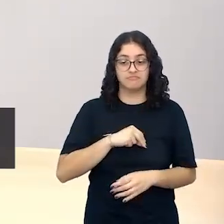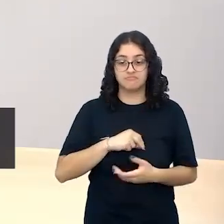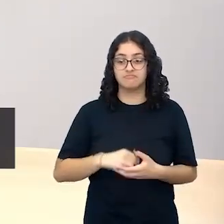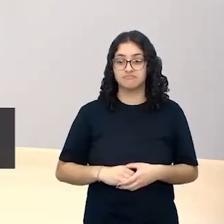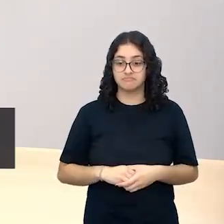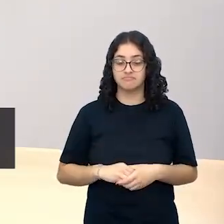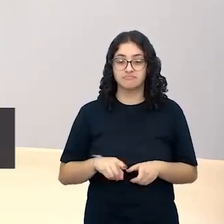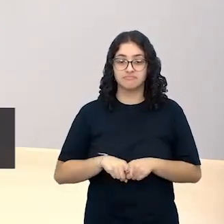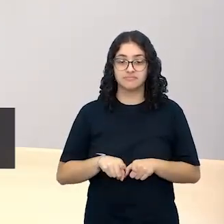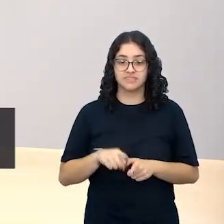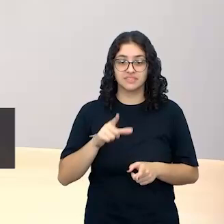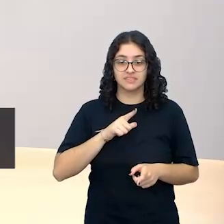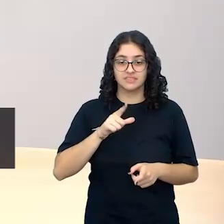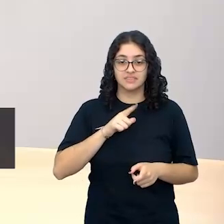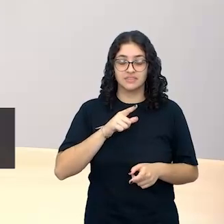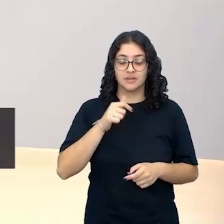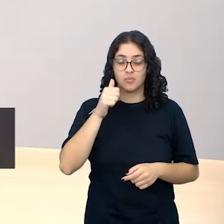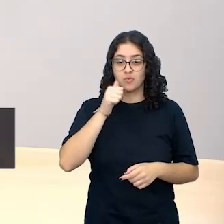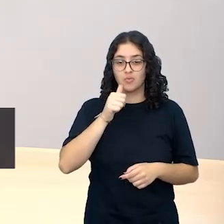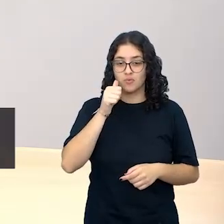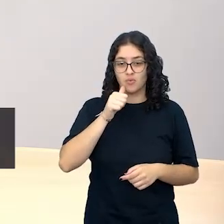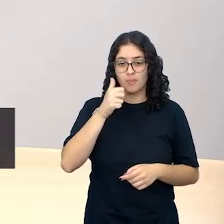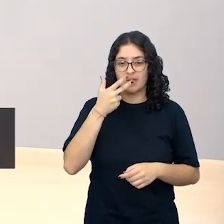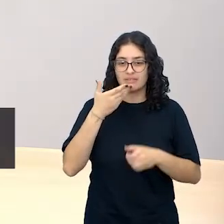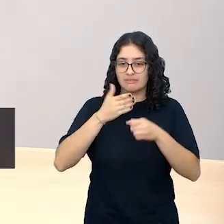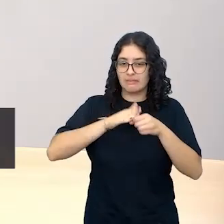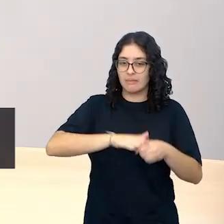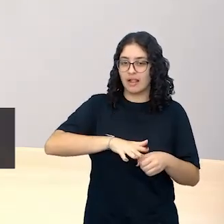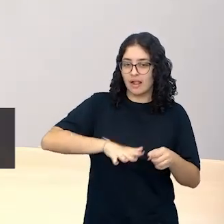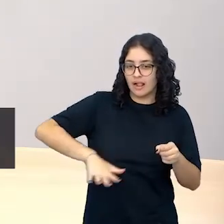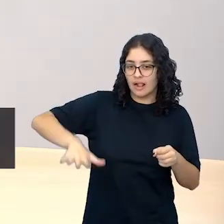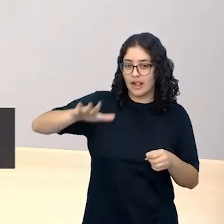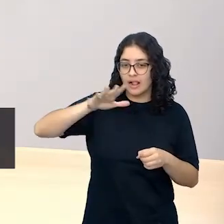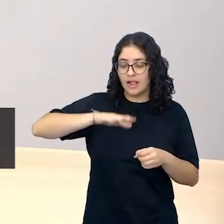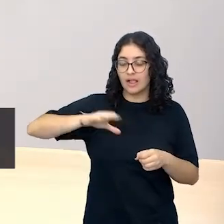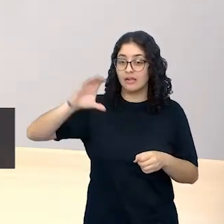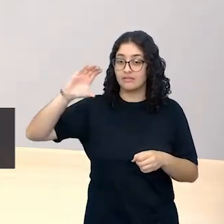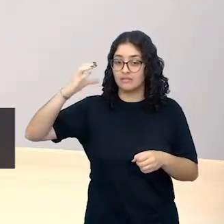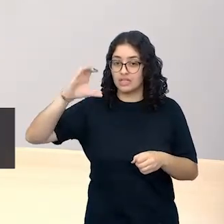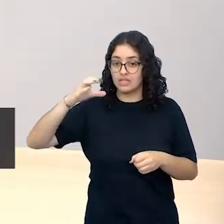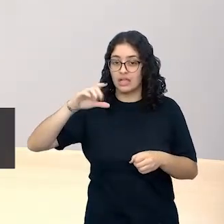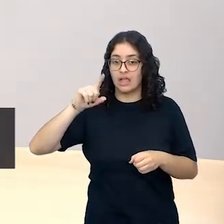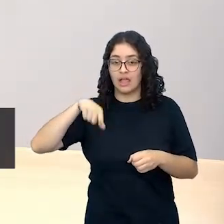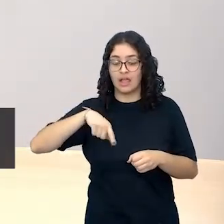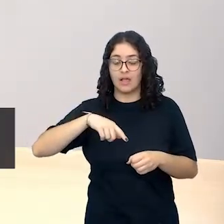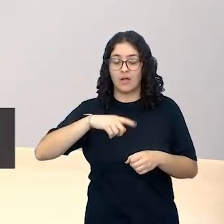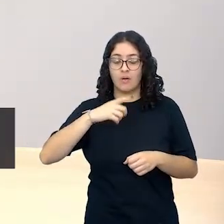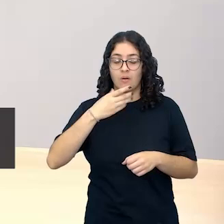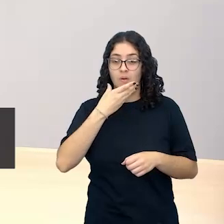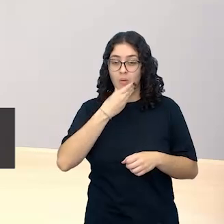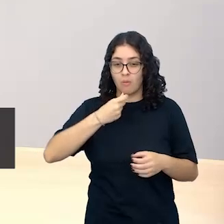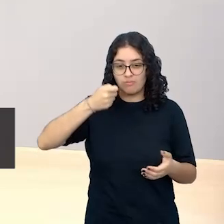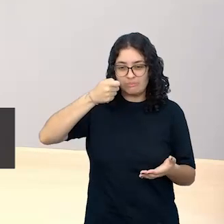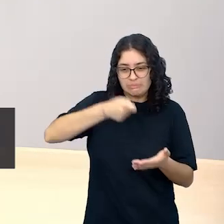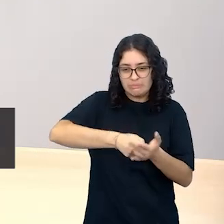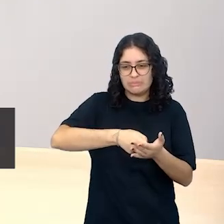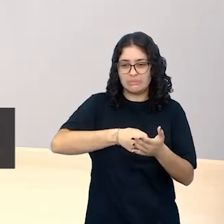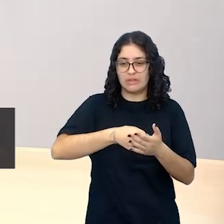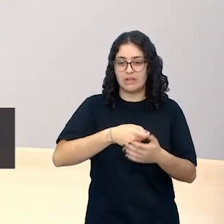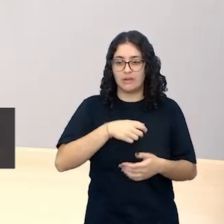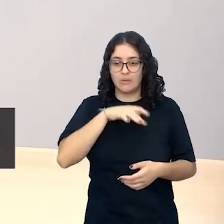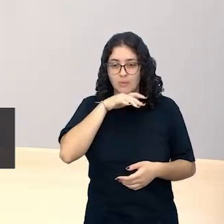A desvalorização da mulher ainda é muito grande no campo científico, é muito competitivo e machista. Entretanto, temos mulheres incríveis